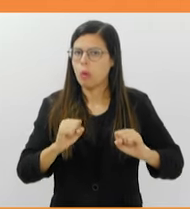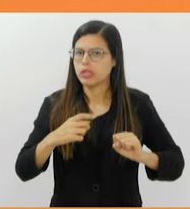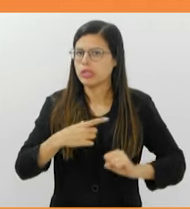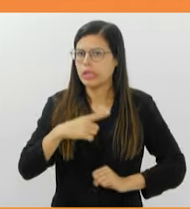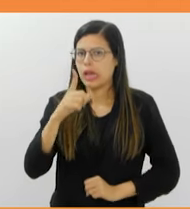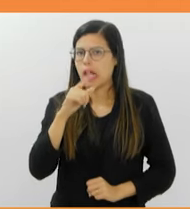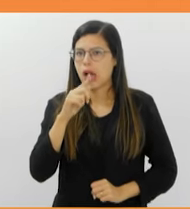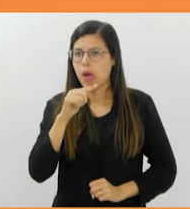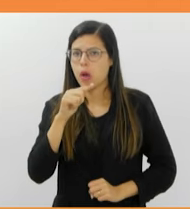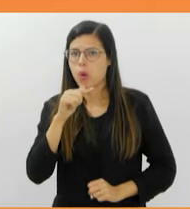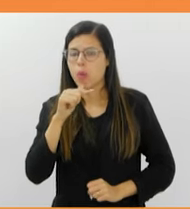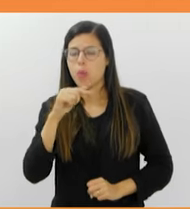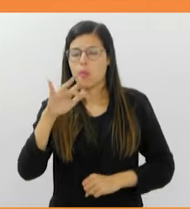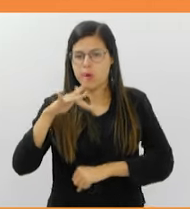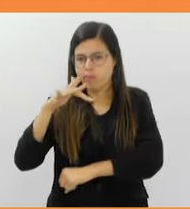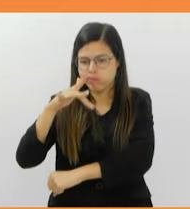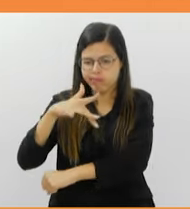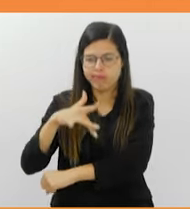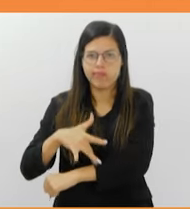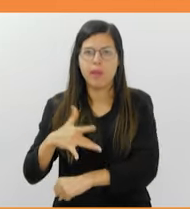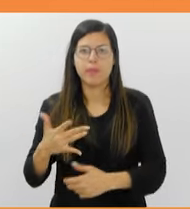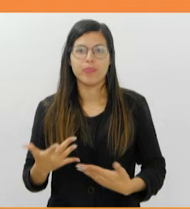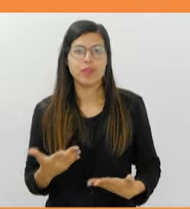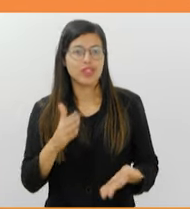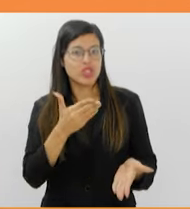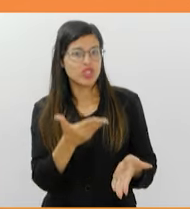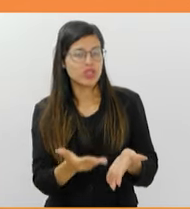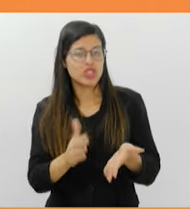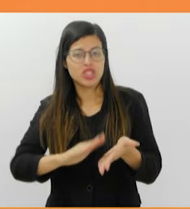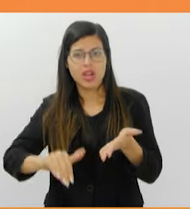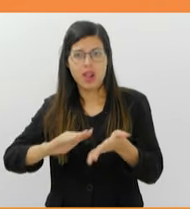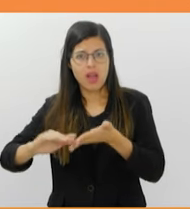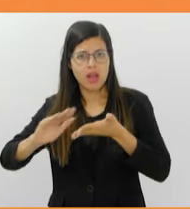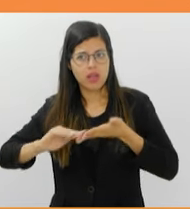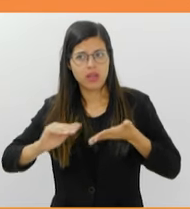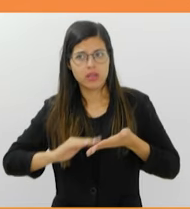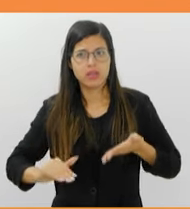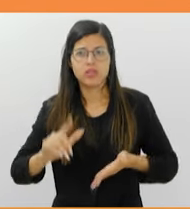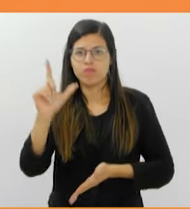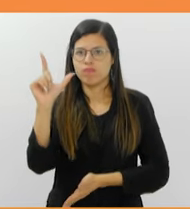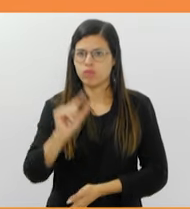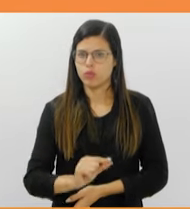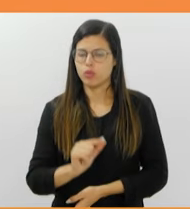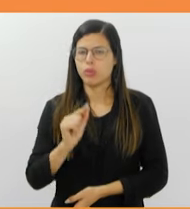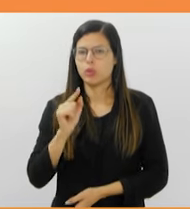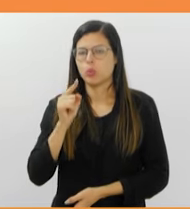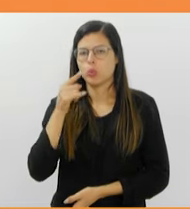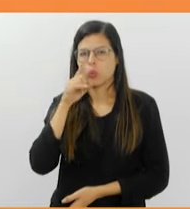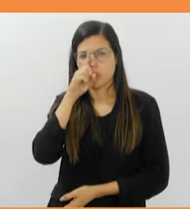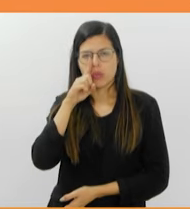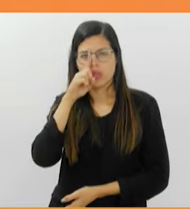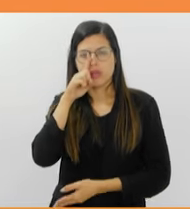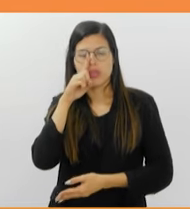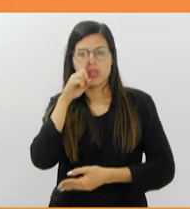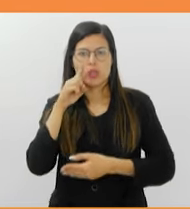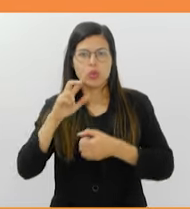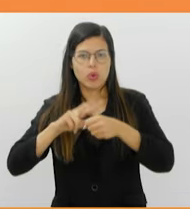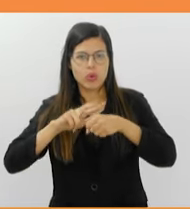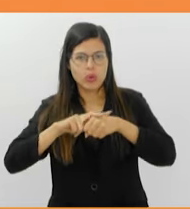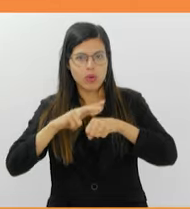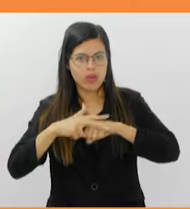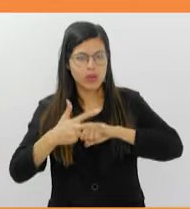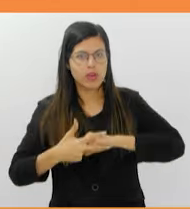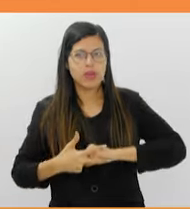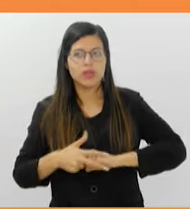e servir como criadouro do mosquito. Eliminando esses criadouros, a gente reduz os índices do Aedes e, consequentemente,